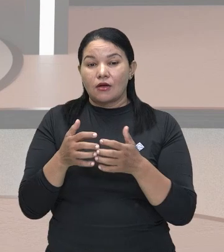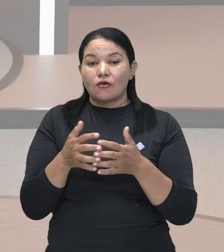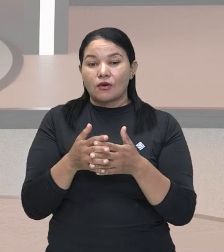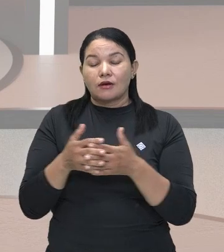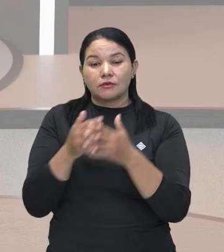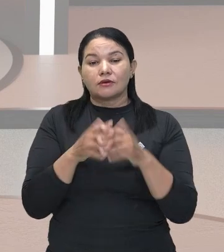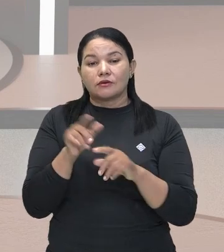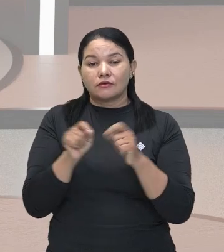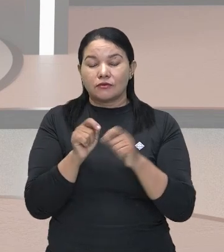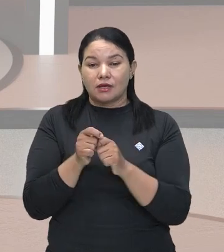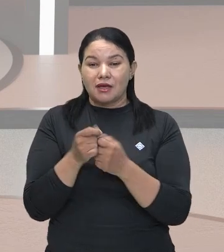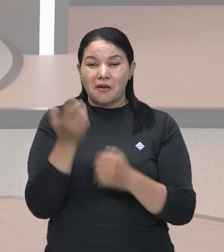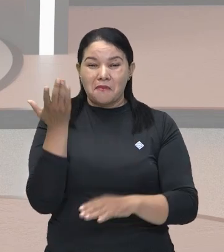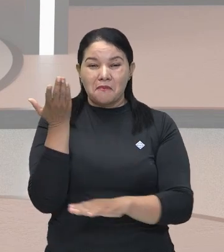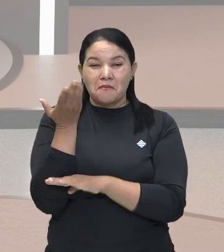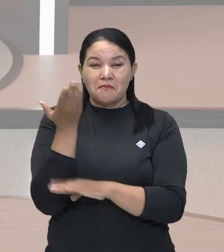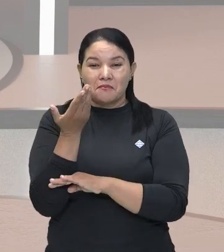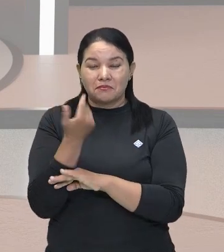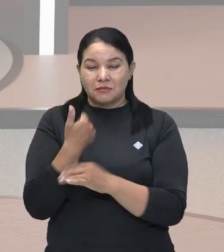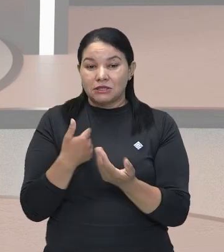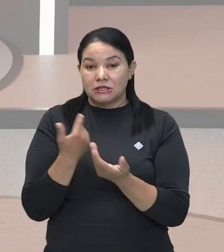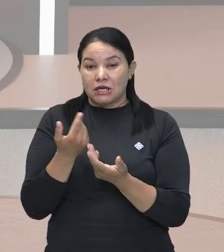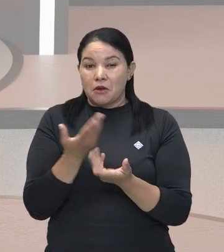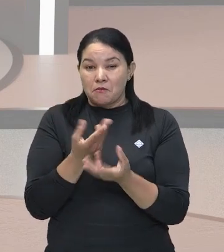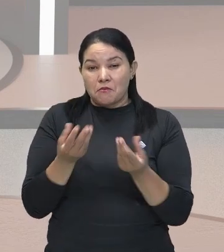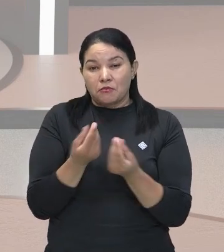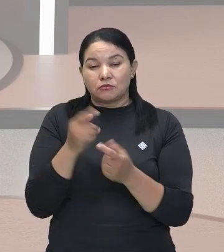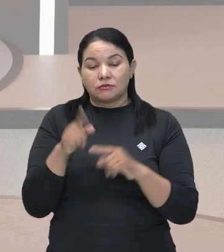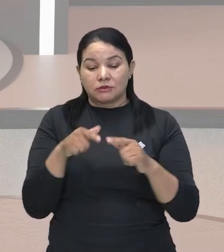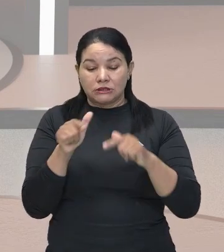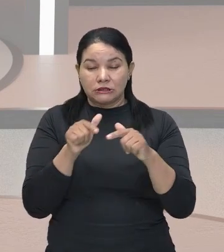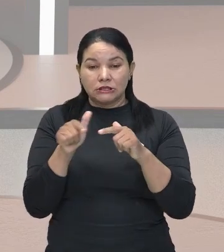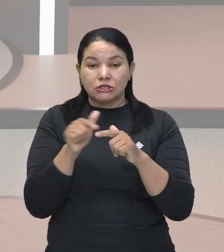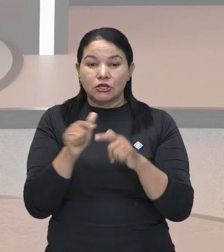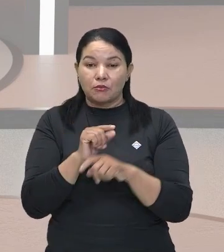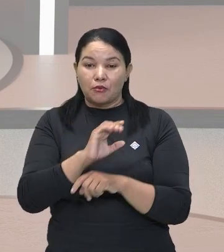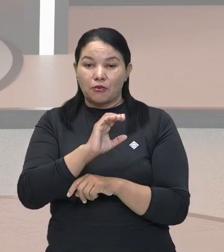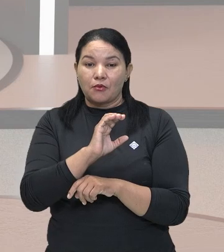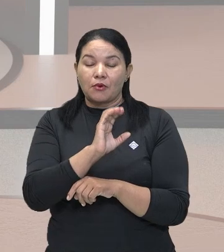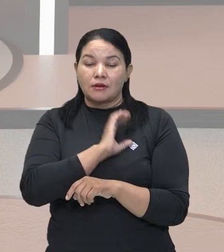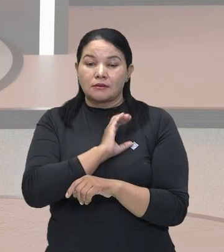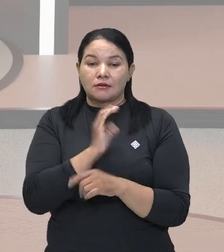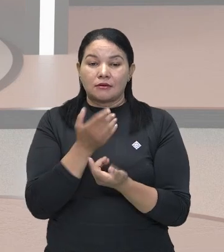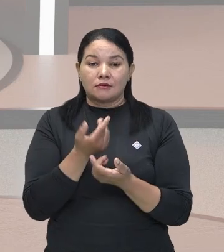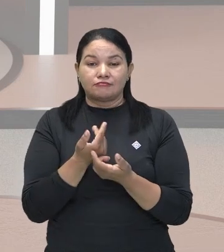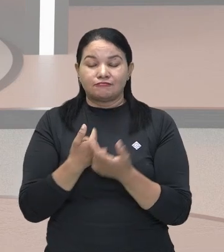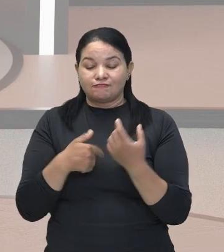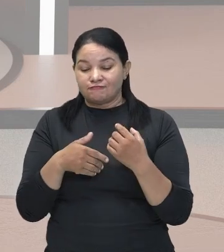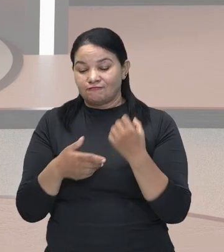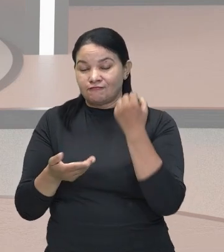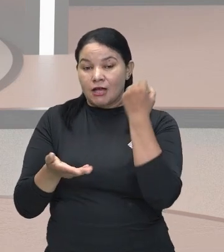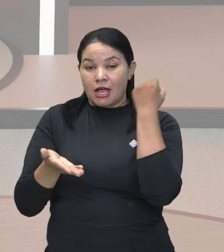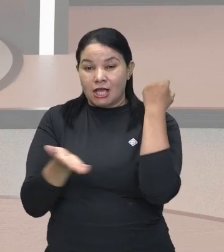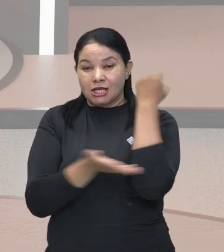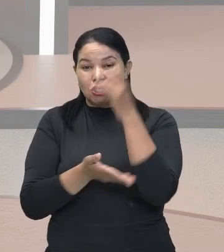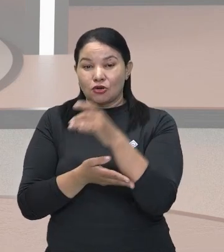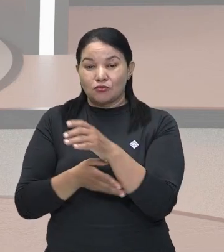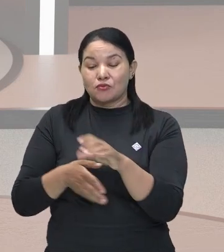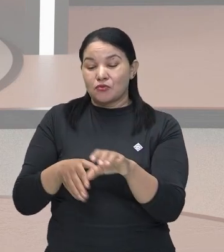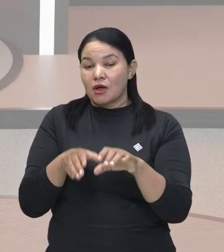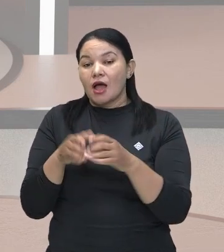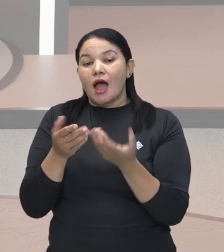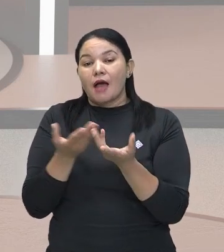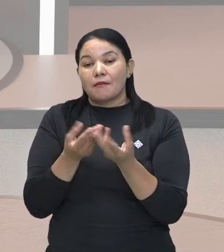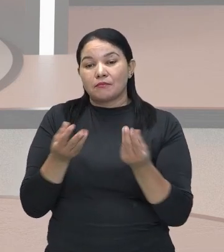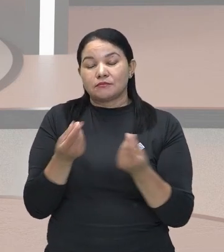uma das atividades mais fortes do Canadá, que é a extração das madeiras. É um dos países, é o país principal, por exemplo, na produção